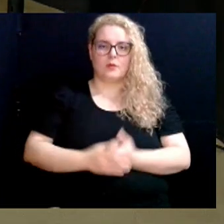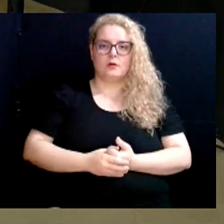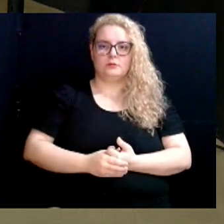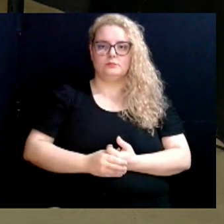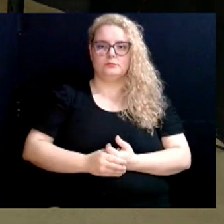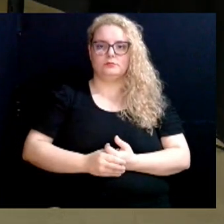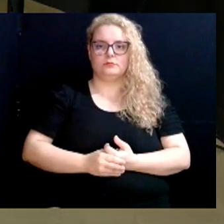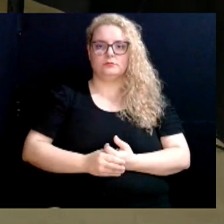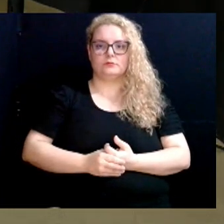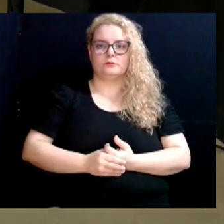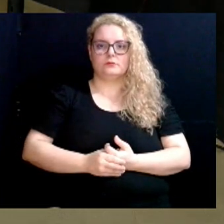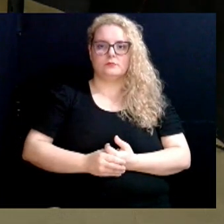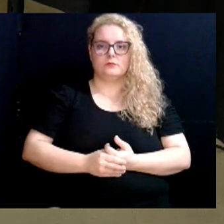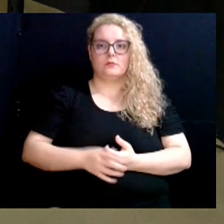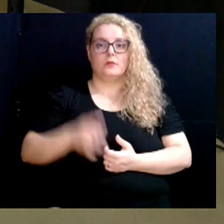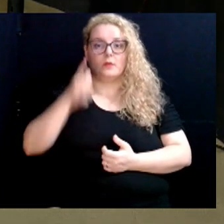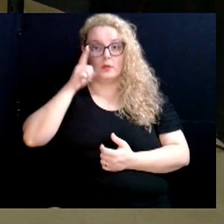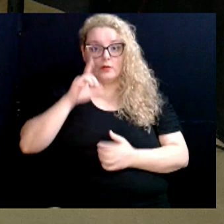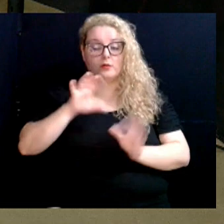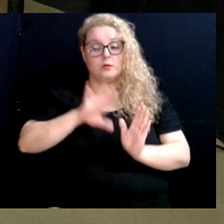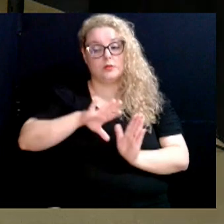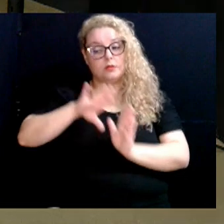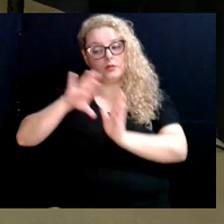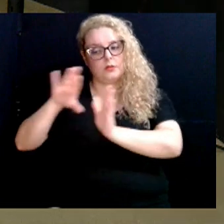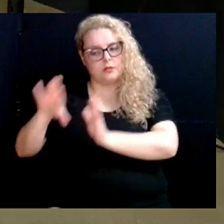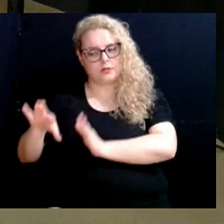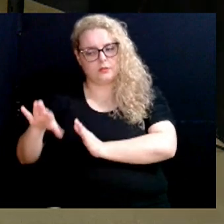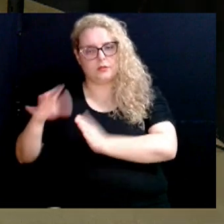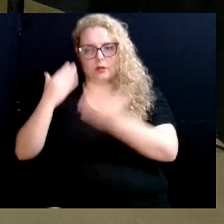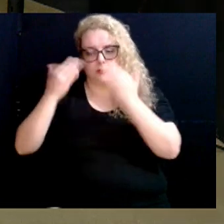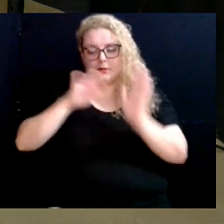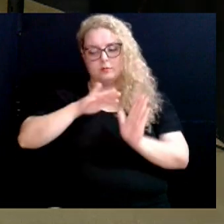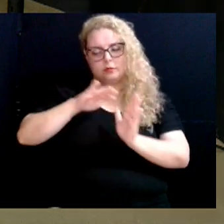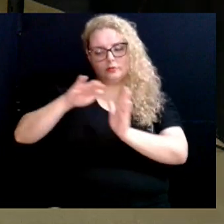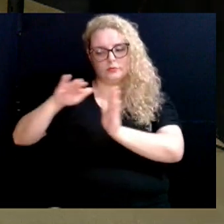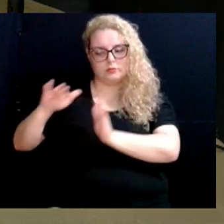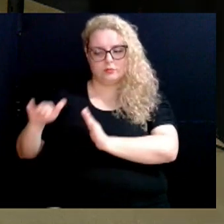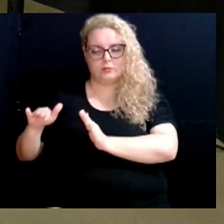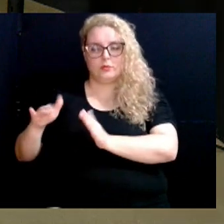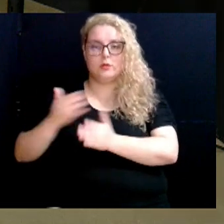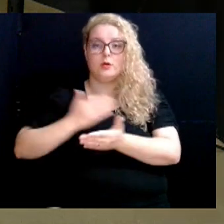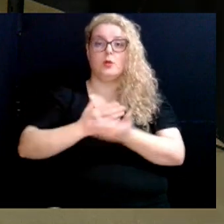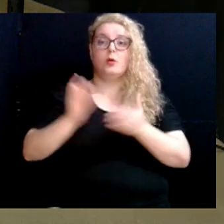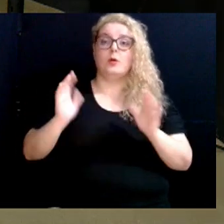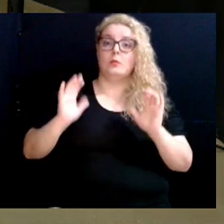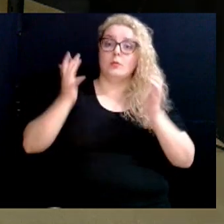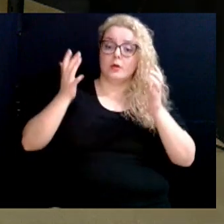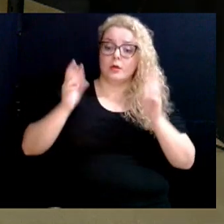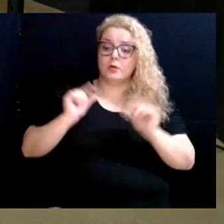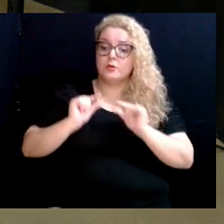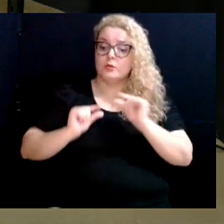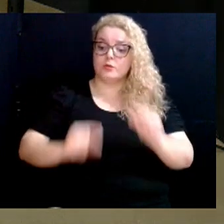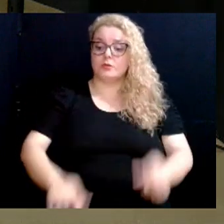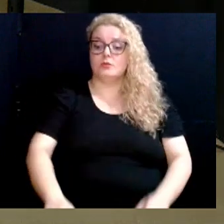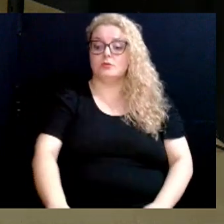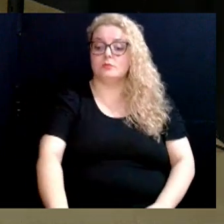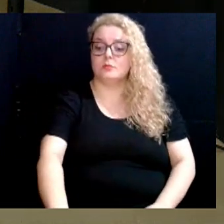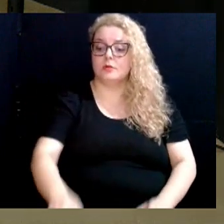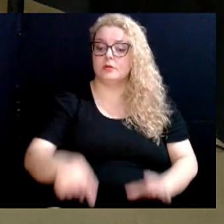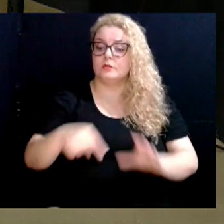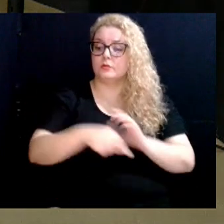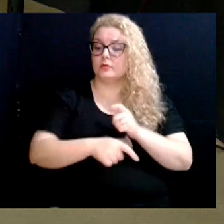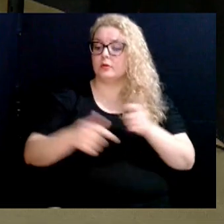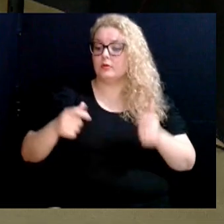gente consegue deixar essa comparação de lado, a gente começa a comemorar os pequenos avanços, Dani.